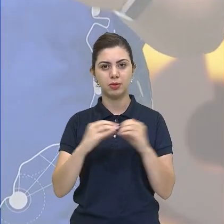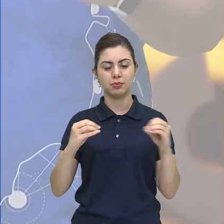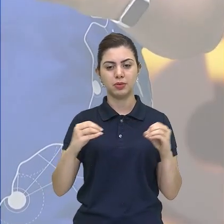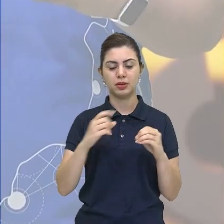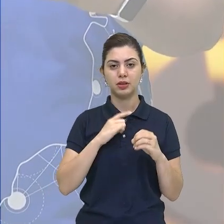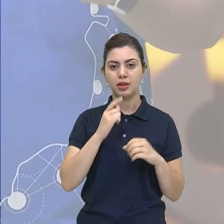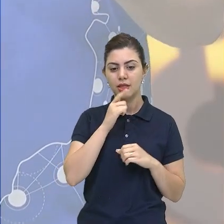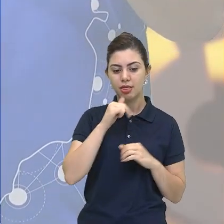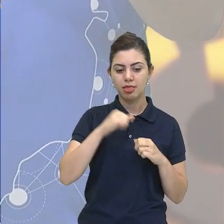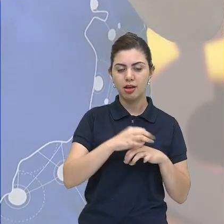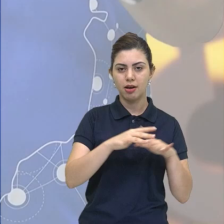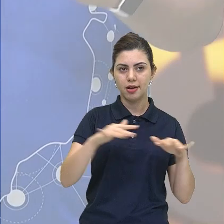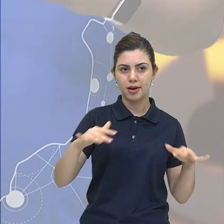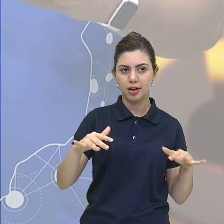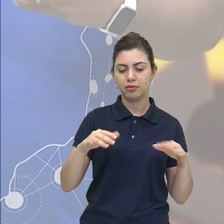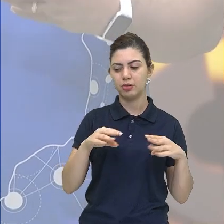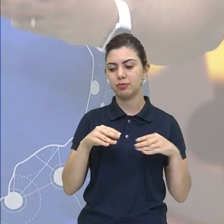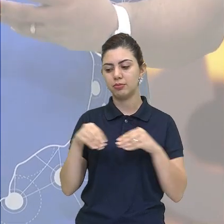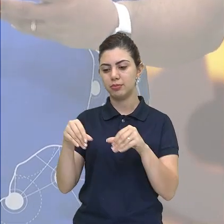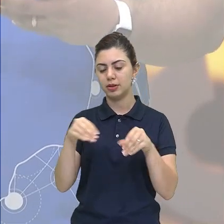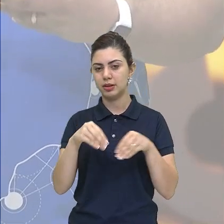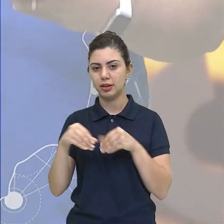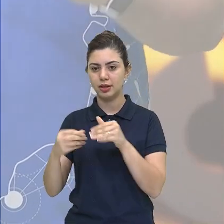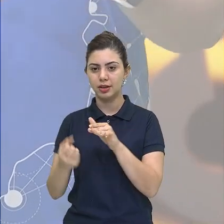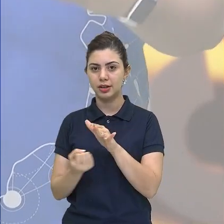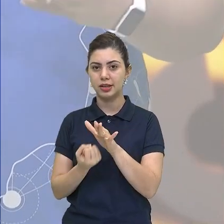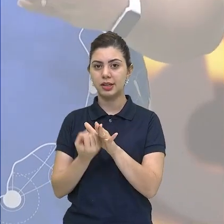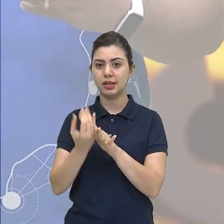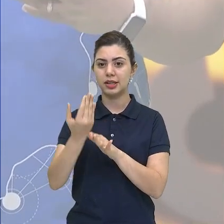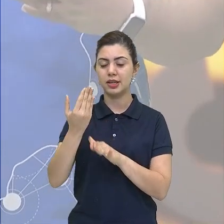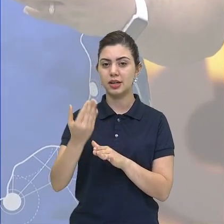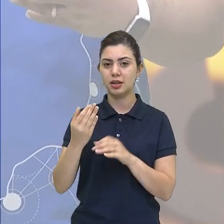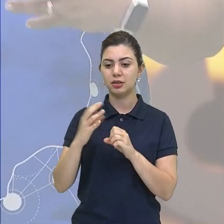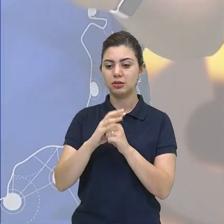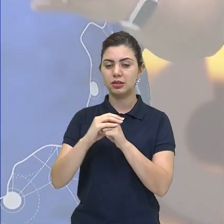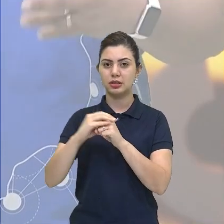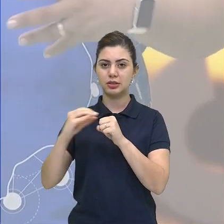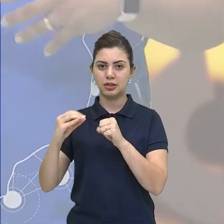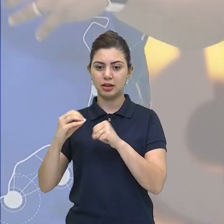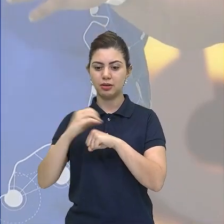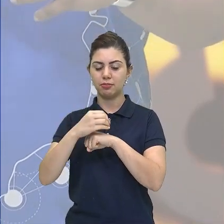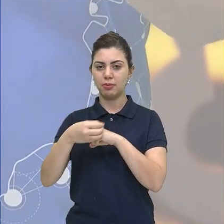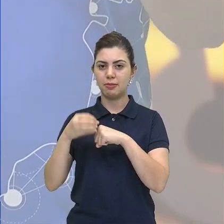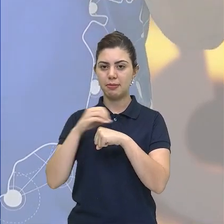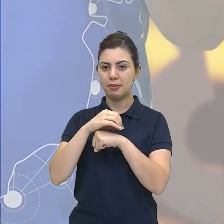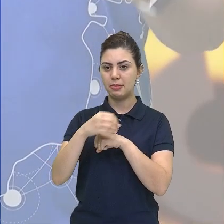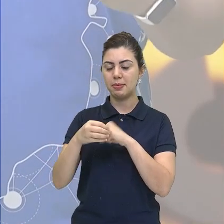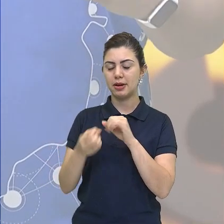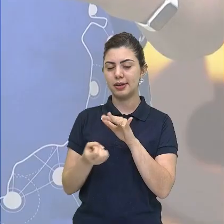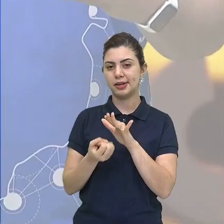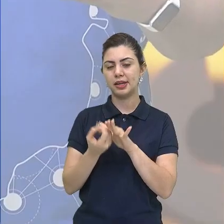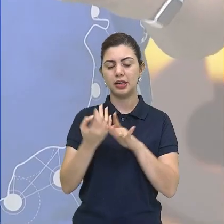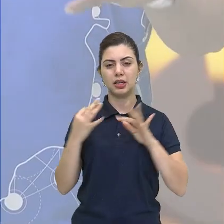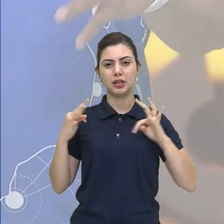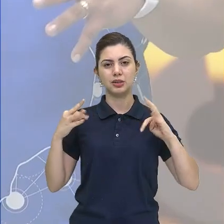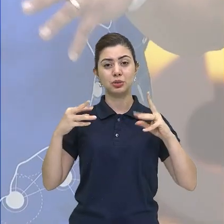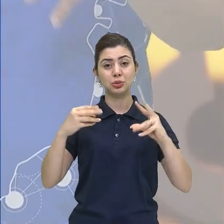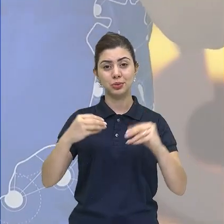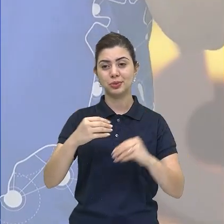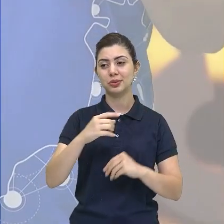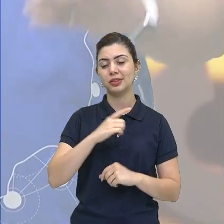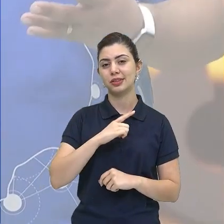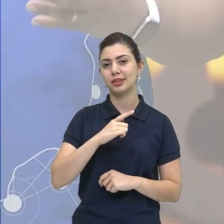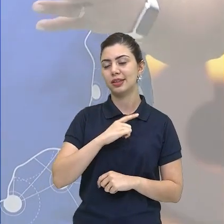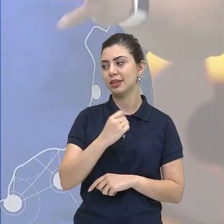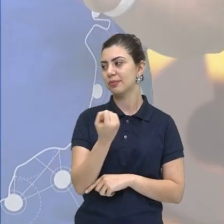para a Terra, formando os organismos pluricelulares que deram origem a tudo mais que existe